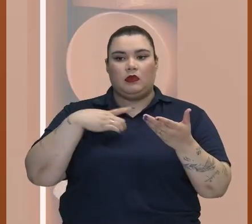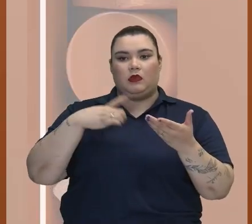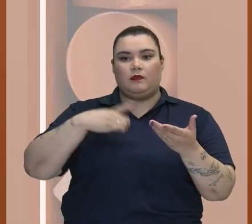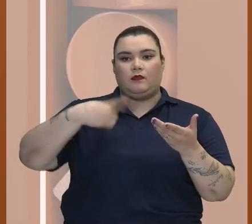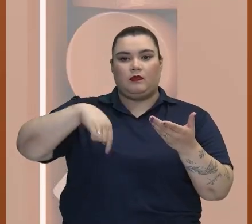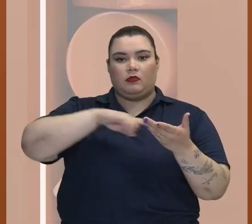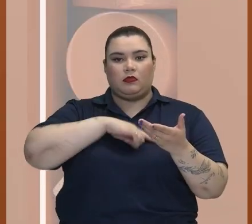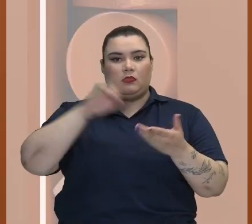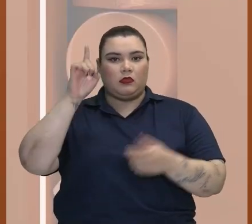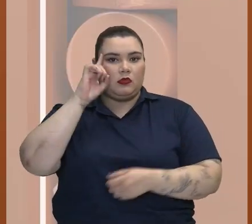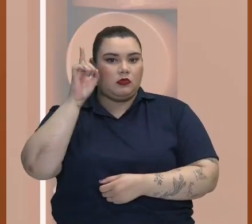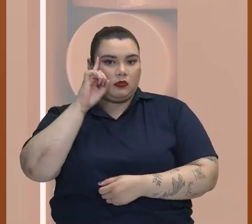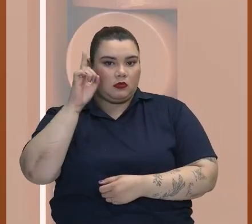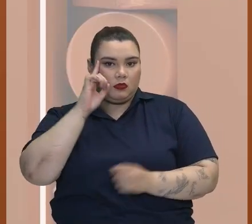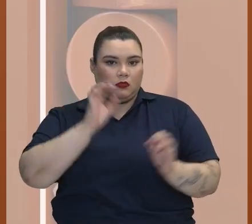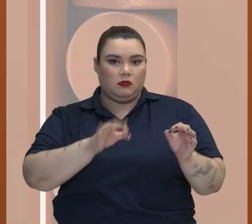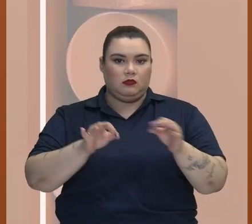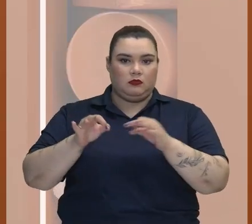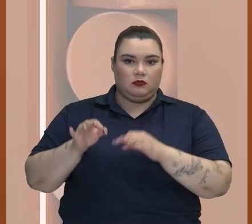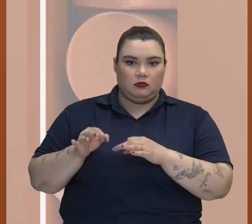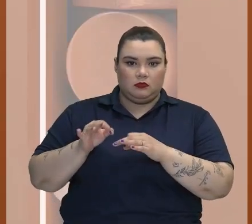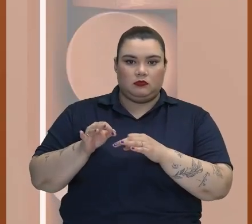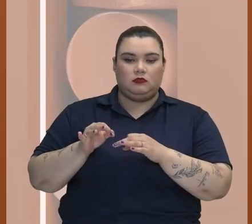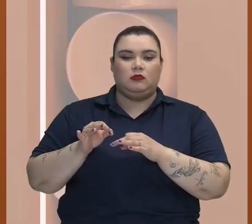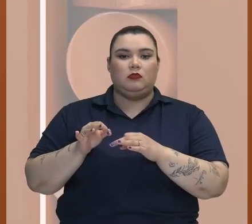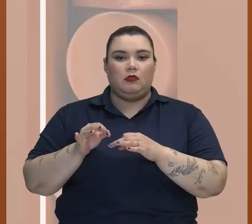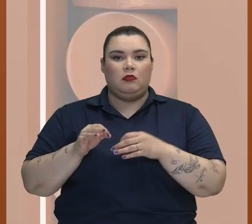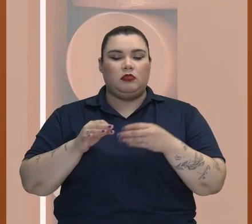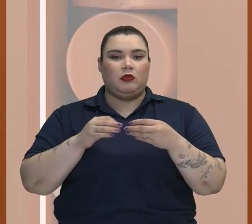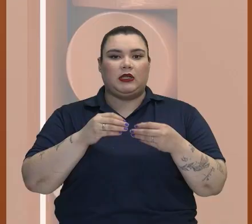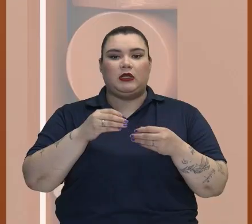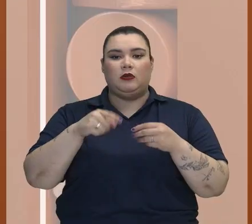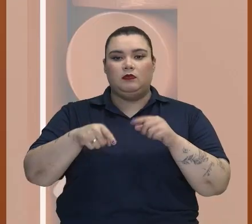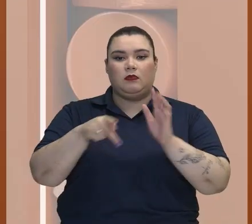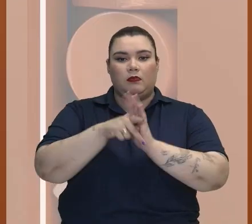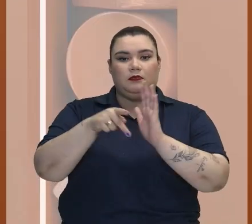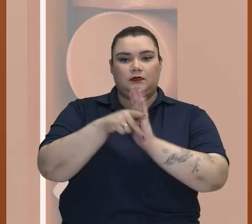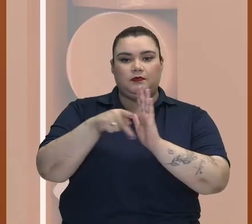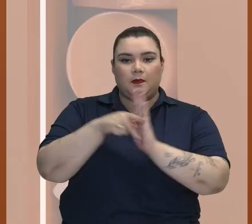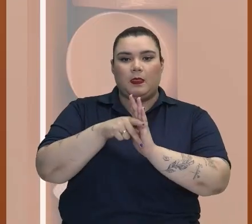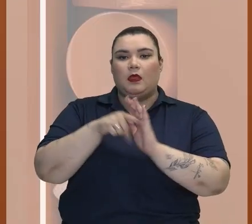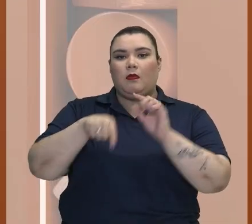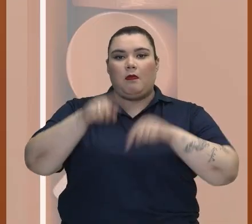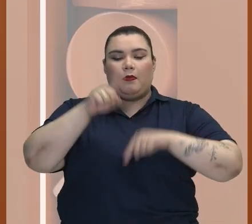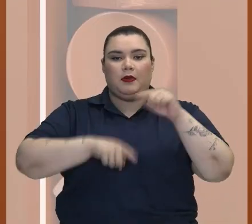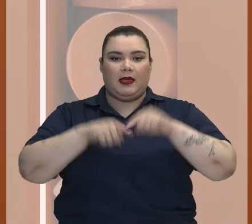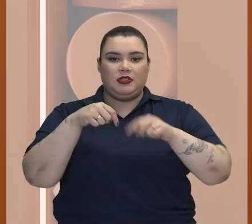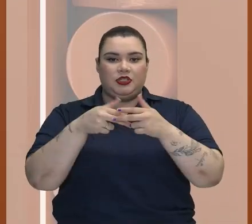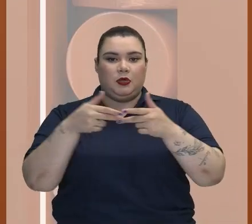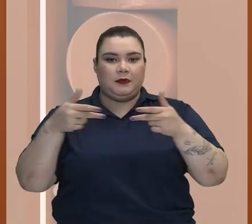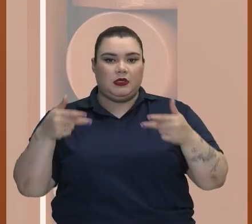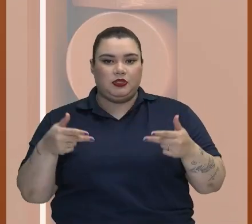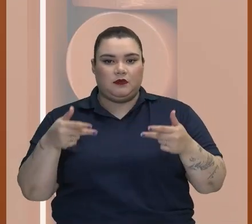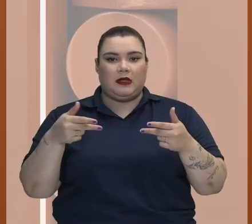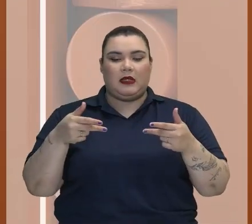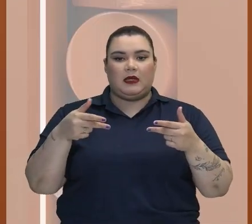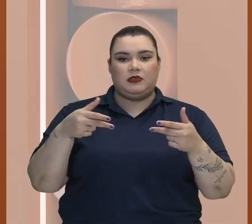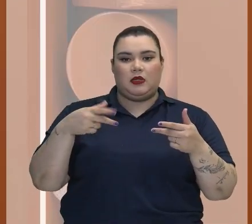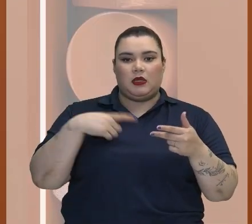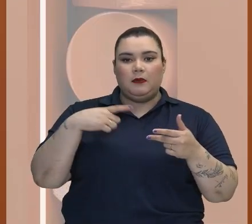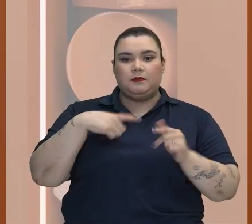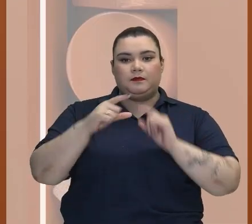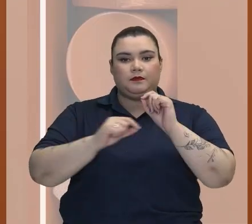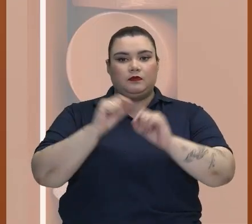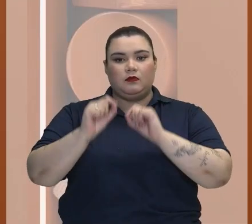dia, mesmo a gente não tendo noção dele, porque ele vai desde produtos que a gente compra, internet que a